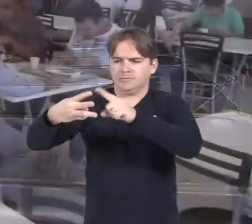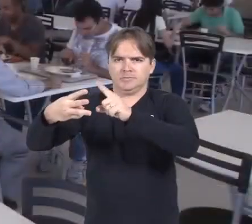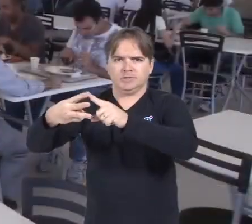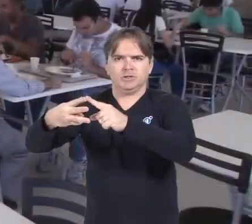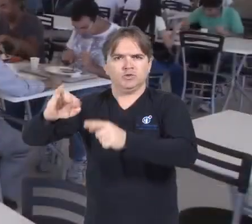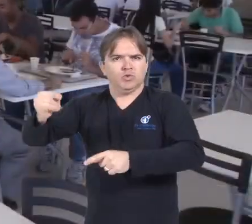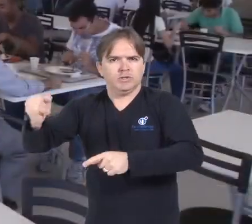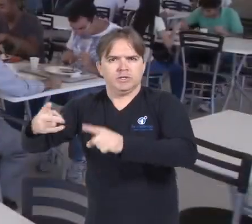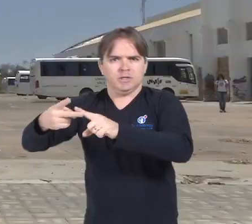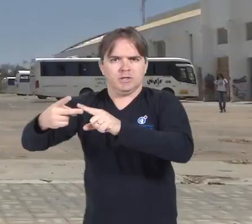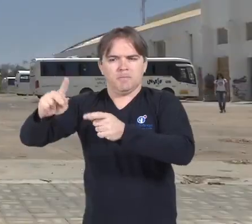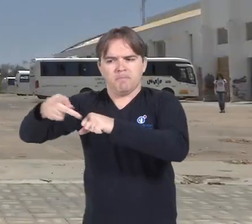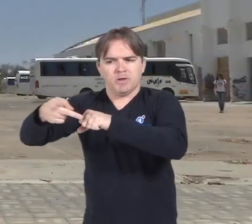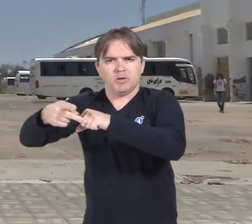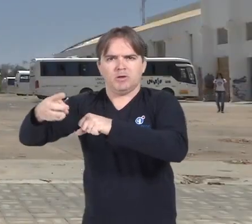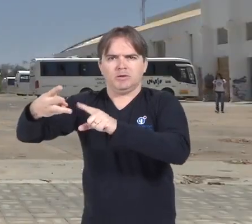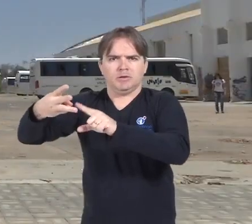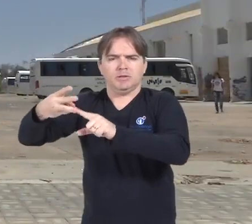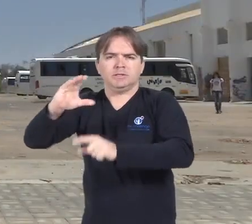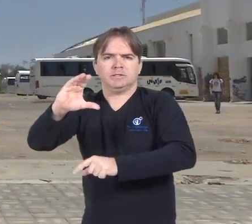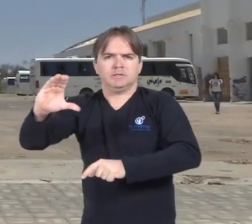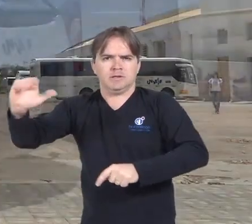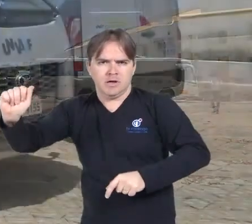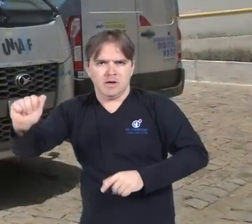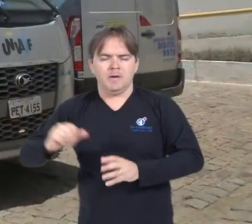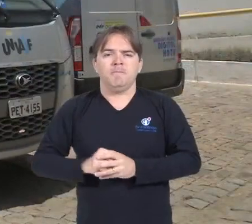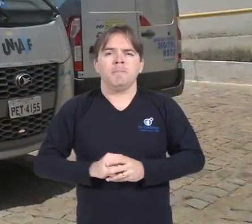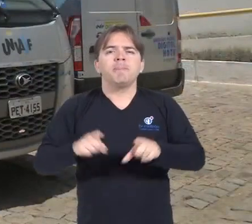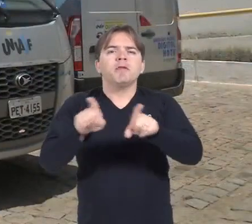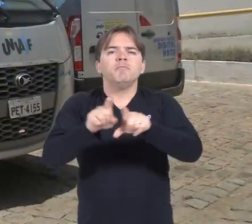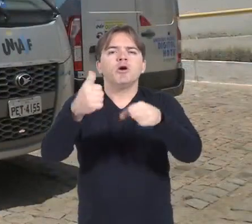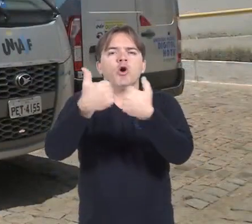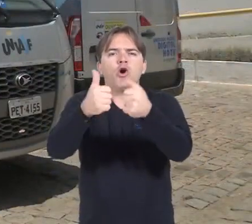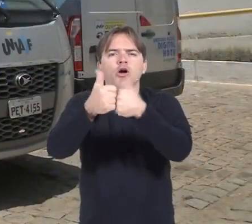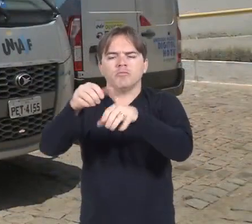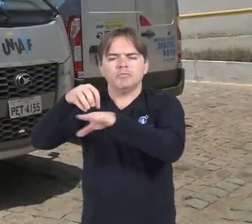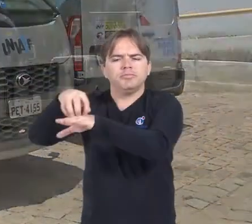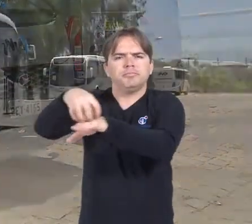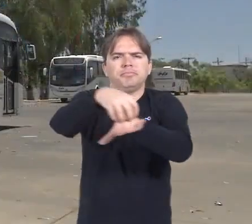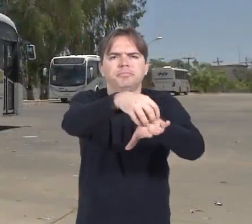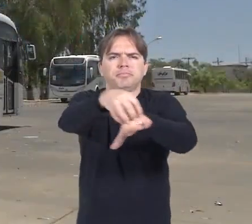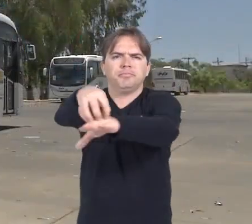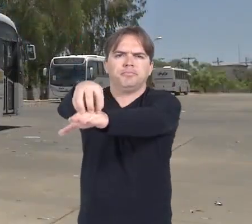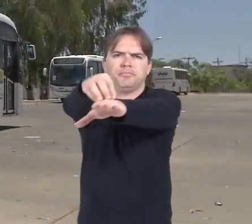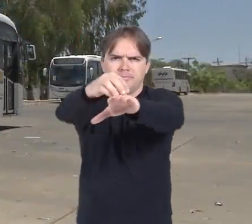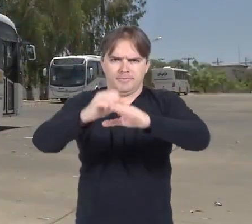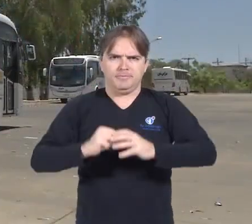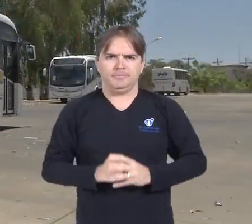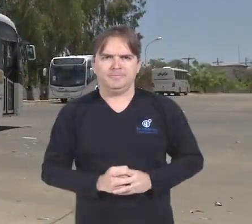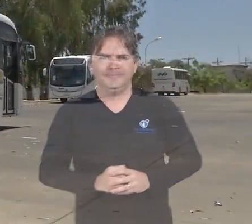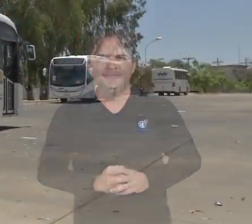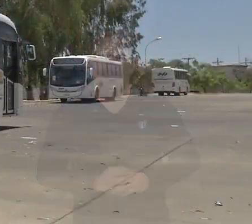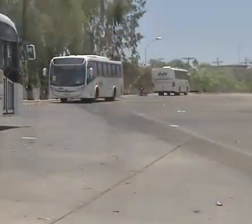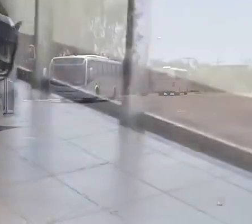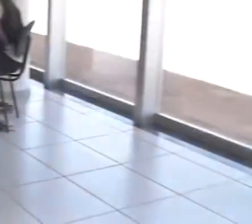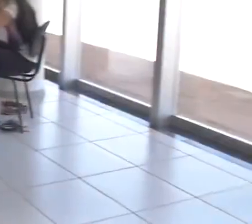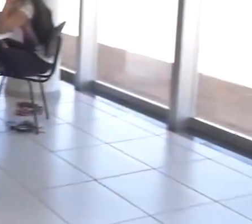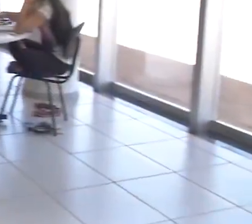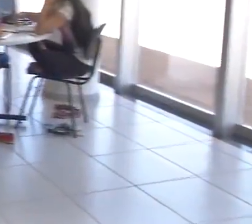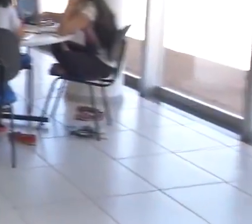e Ciências Agrárias. A universidade também oferece transporte estudantil intercamp.